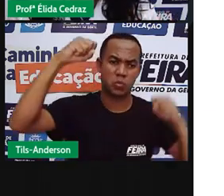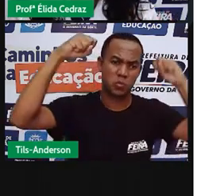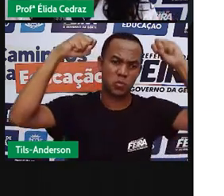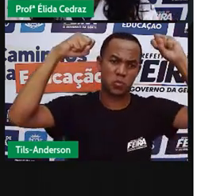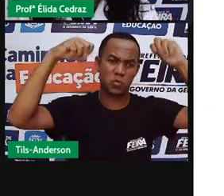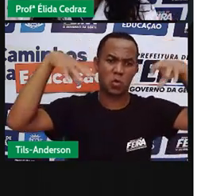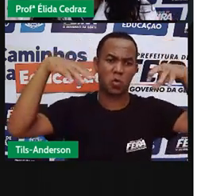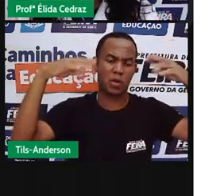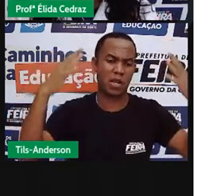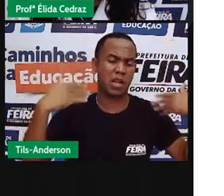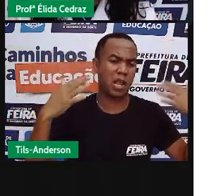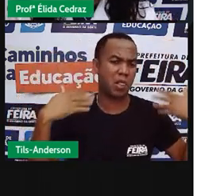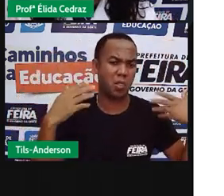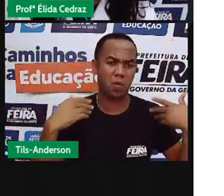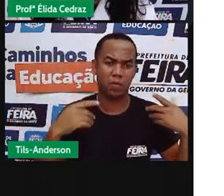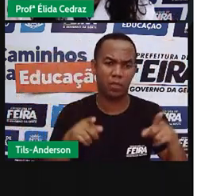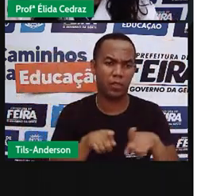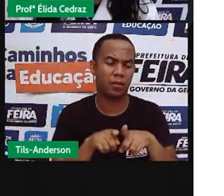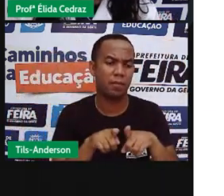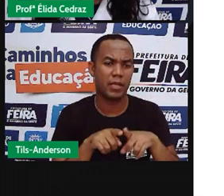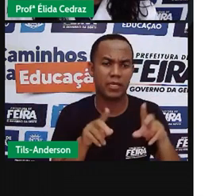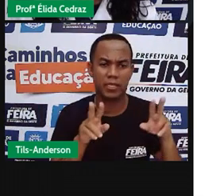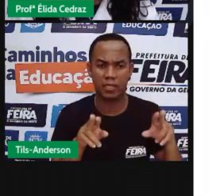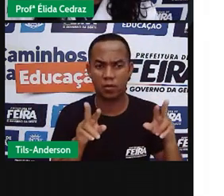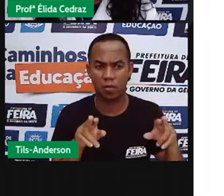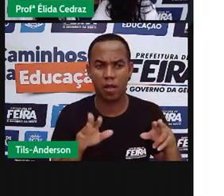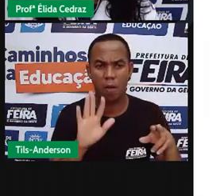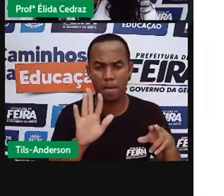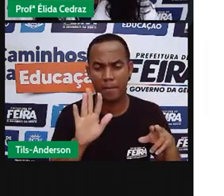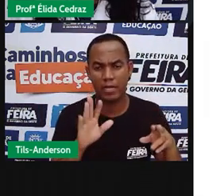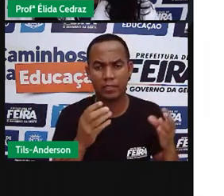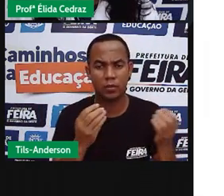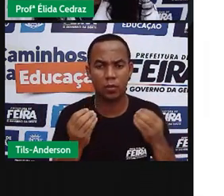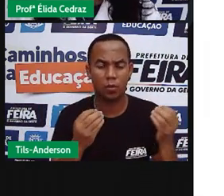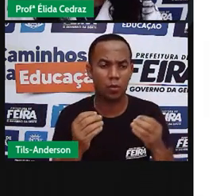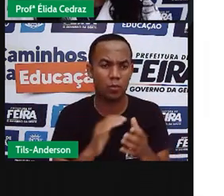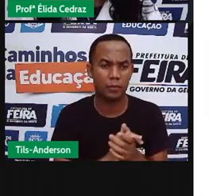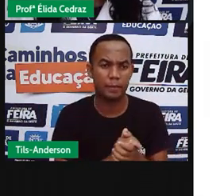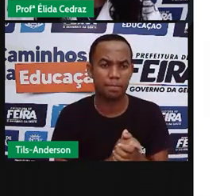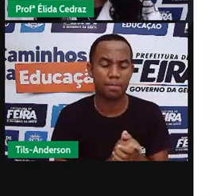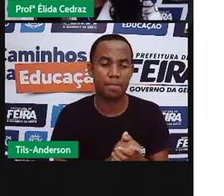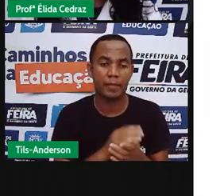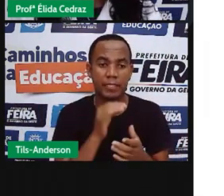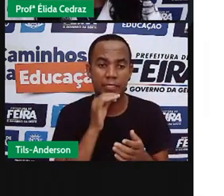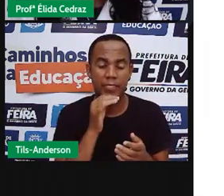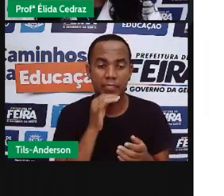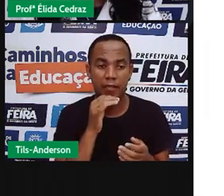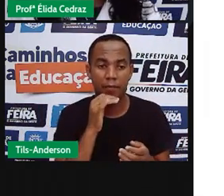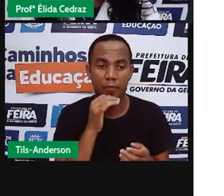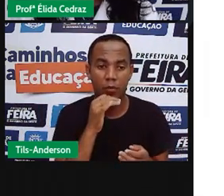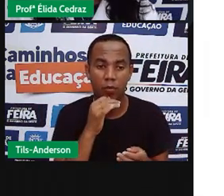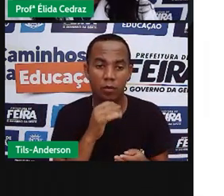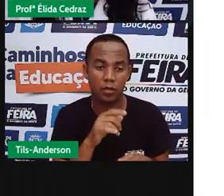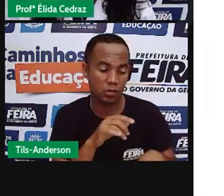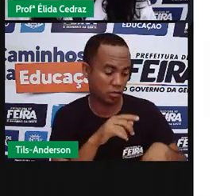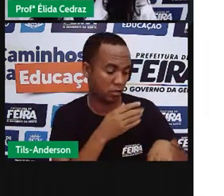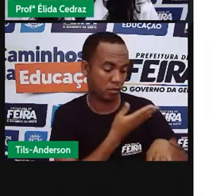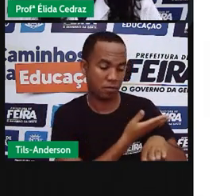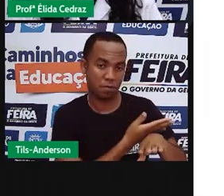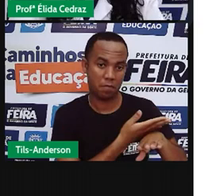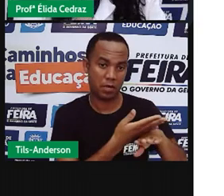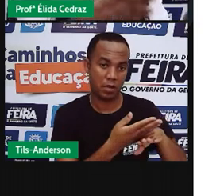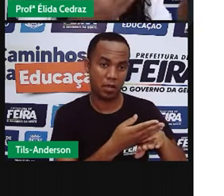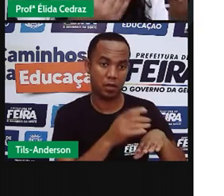mesmo calor, a mesma quantidade de raios solares. Só que na superfície branca,